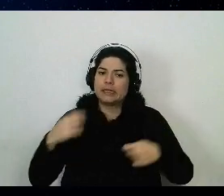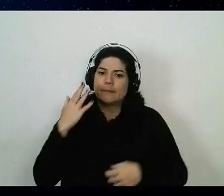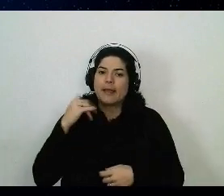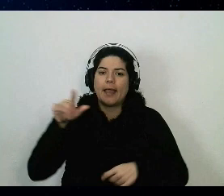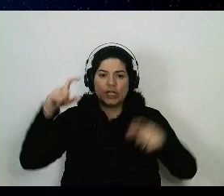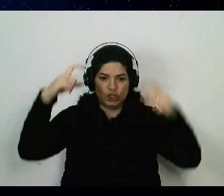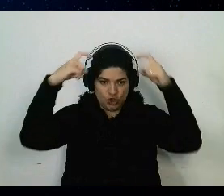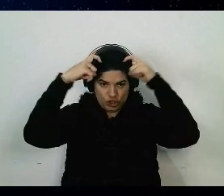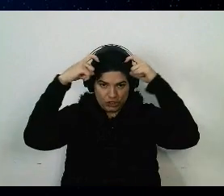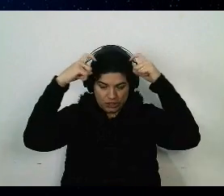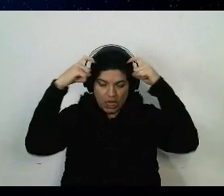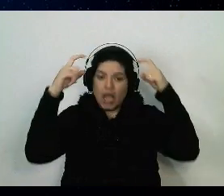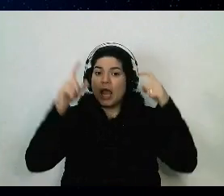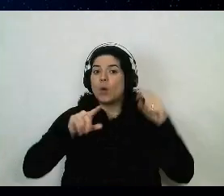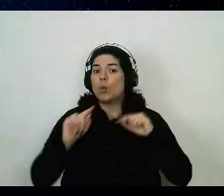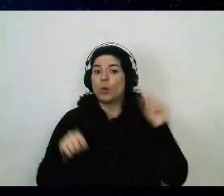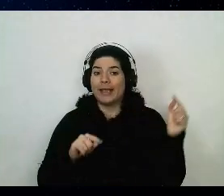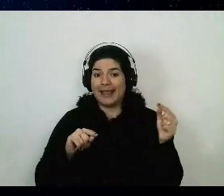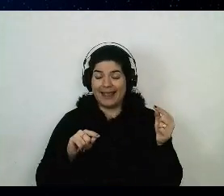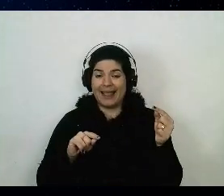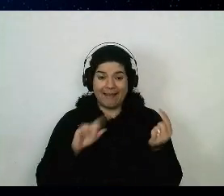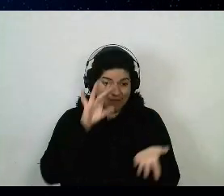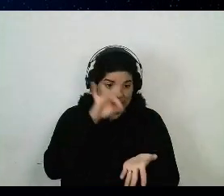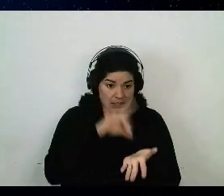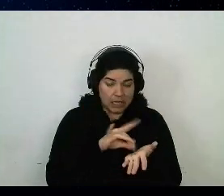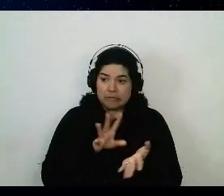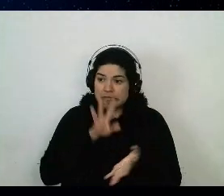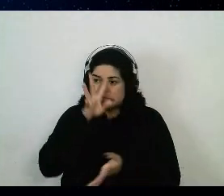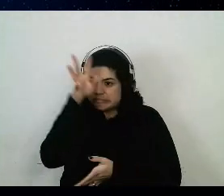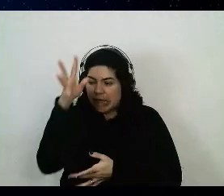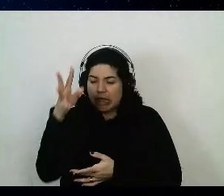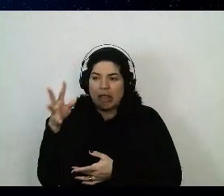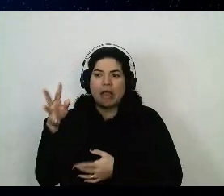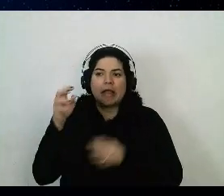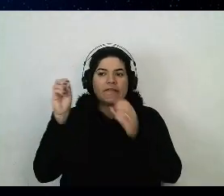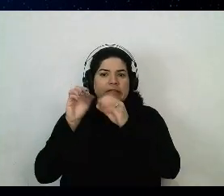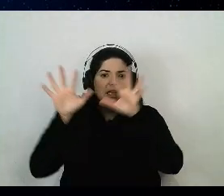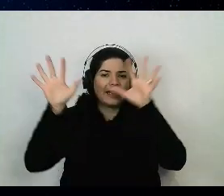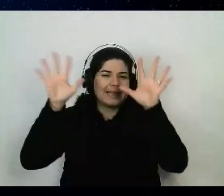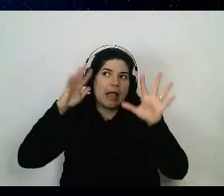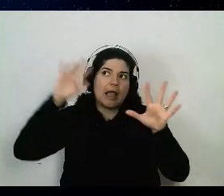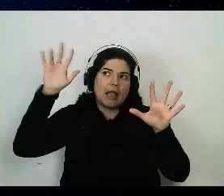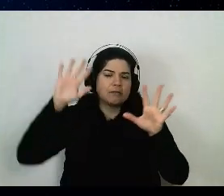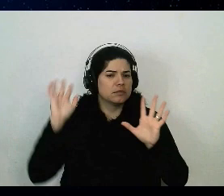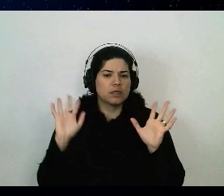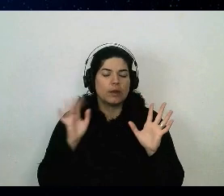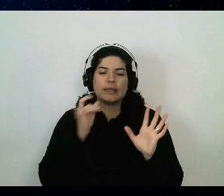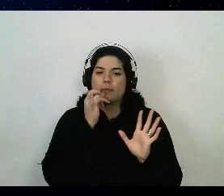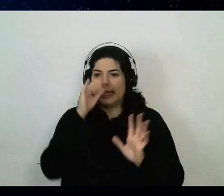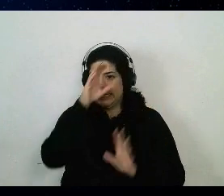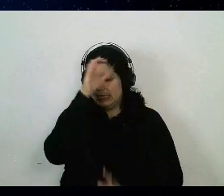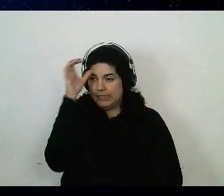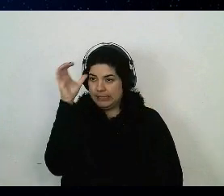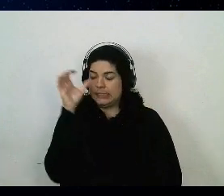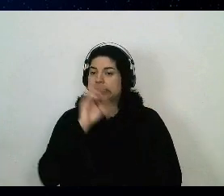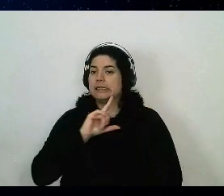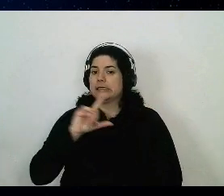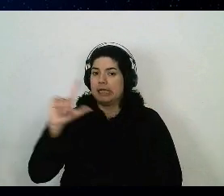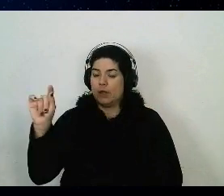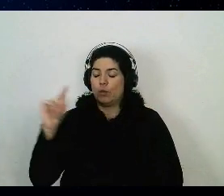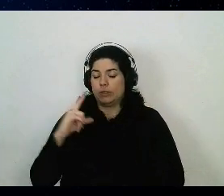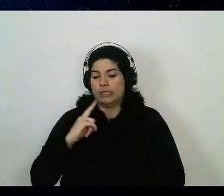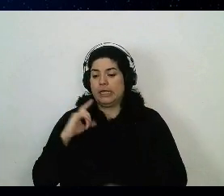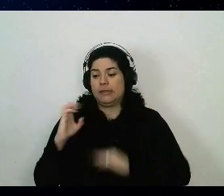não deve invadir a fantasia. Se o cliente ele saiu, vamos colocar uma empresa de software aqui, o cliente saiu de uma experiência ruim